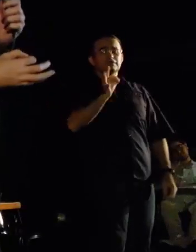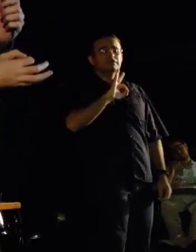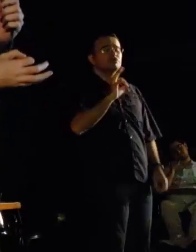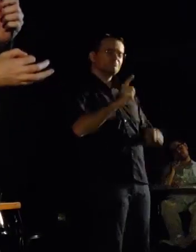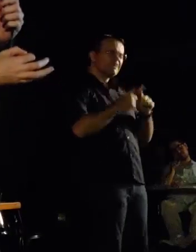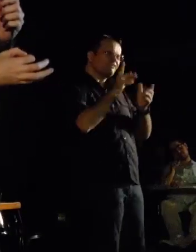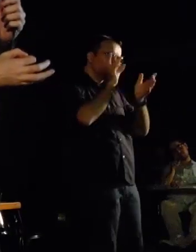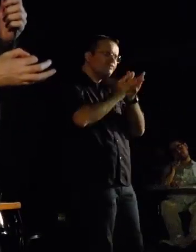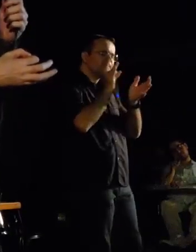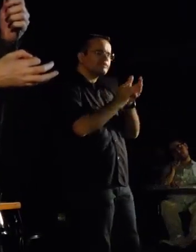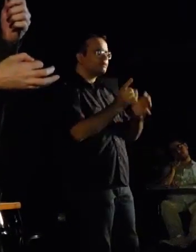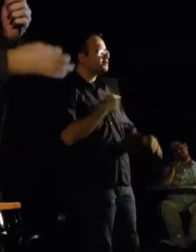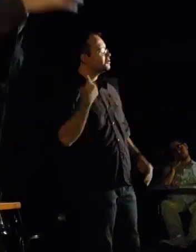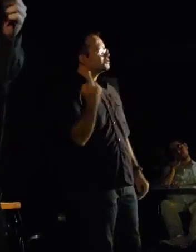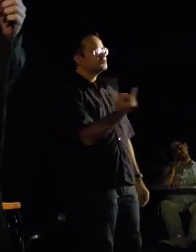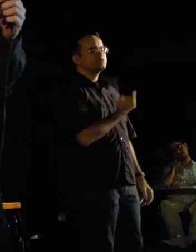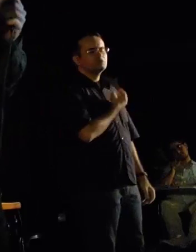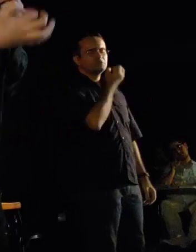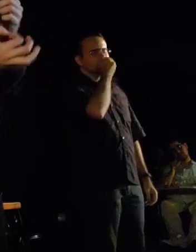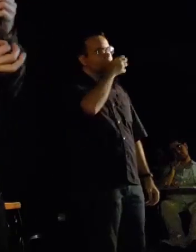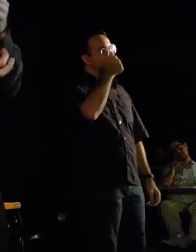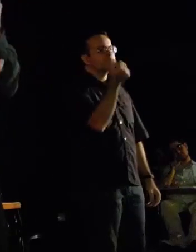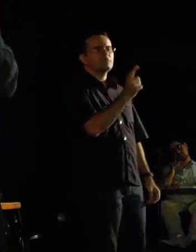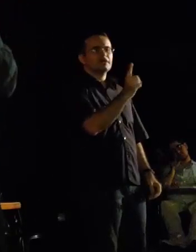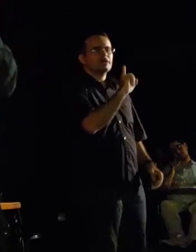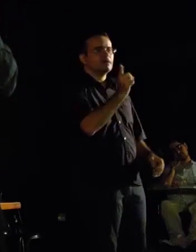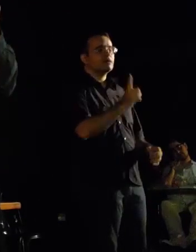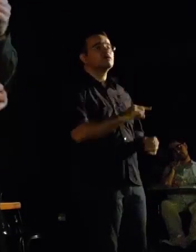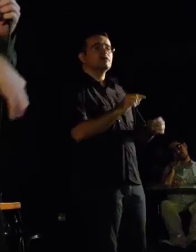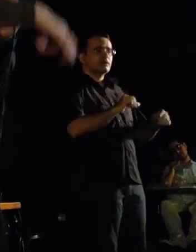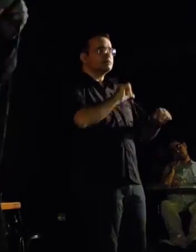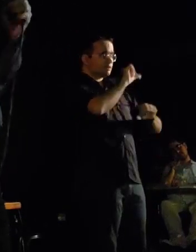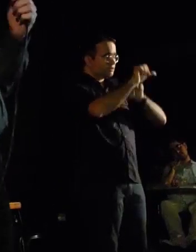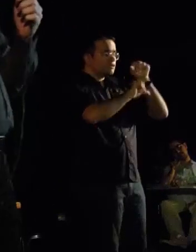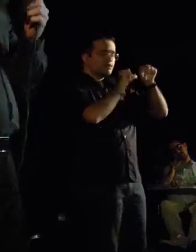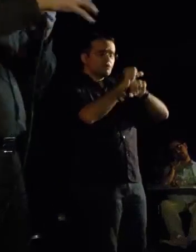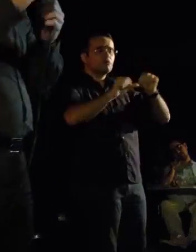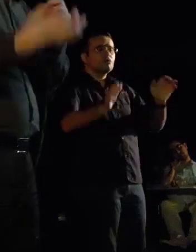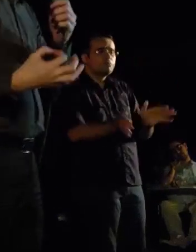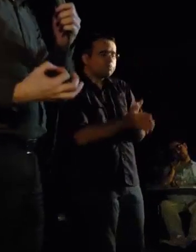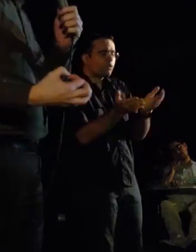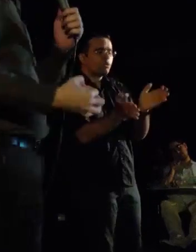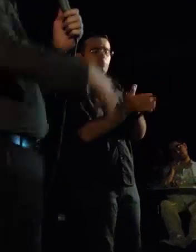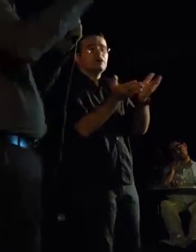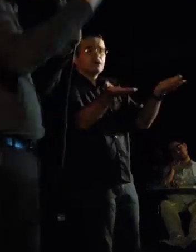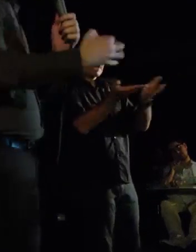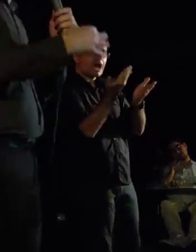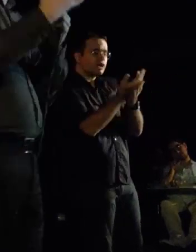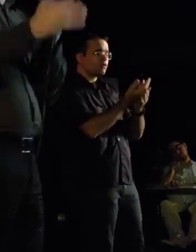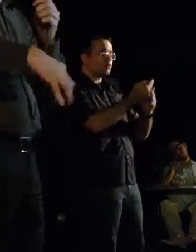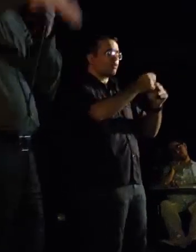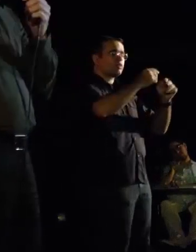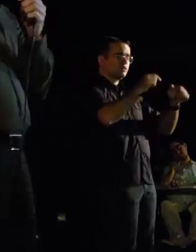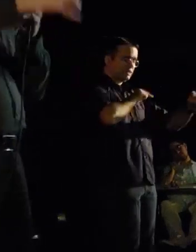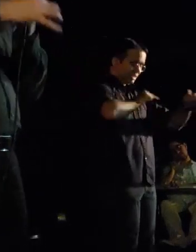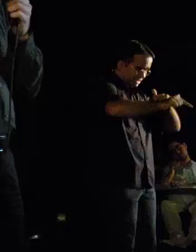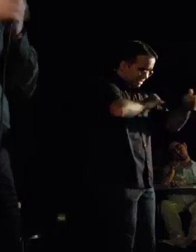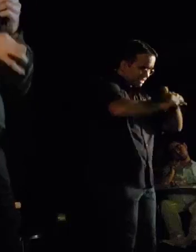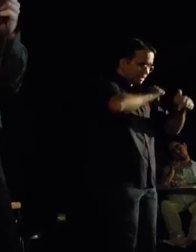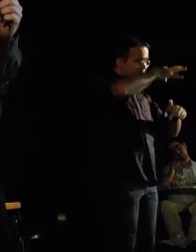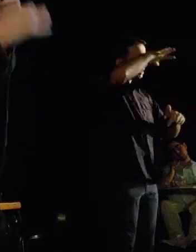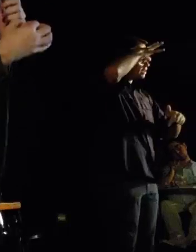bem. Nós estamos empobrecendo, nós temos que trabalhar 2 ou 3 vezes mais para conseguir aquilo que